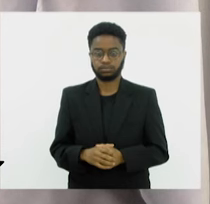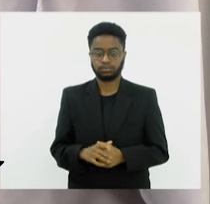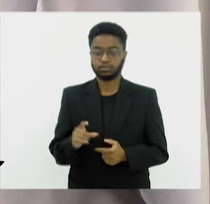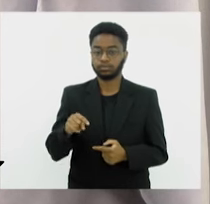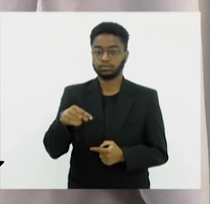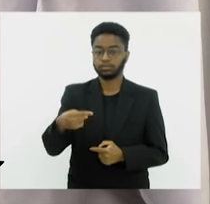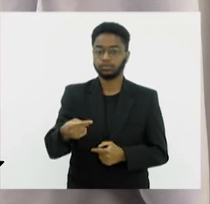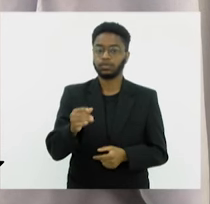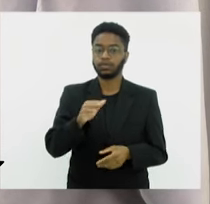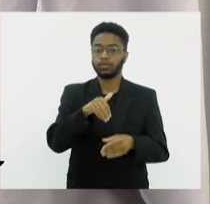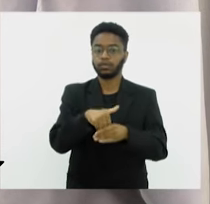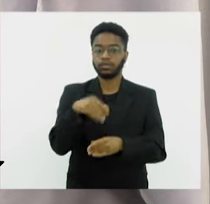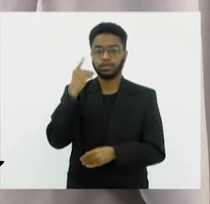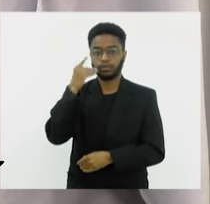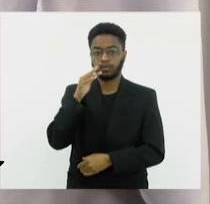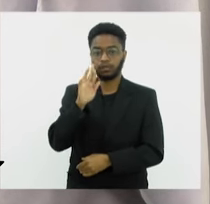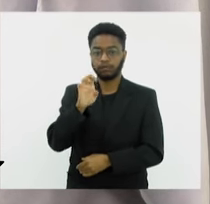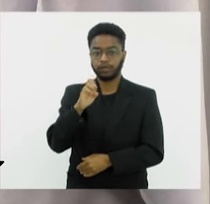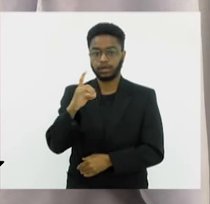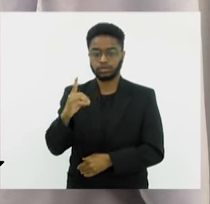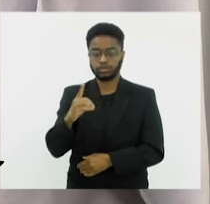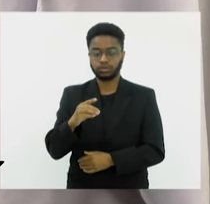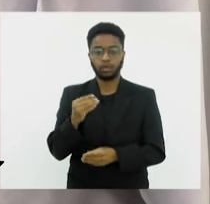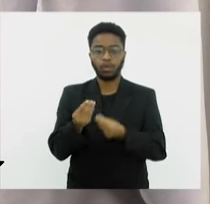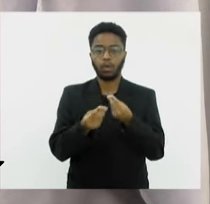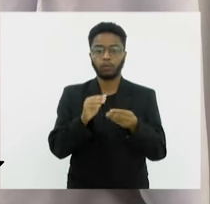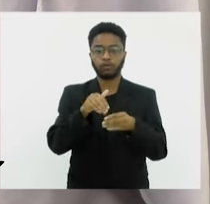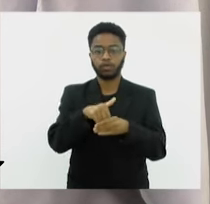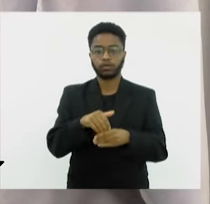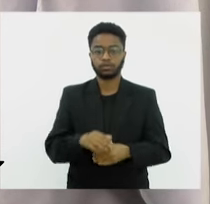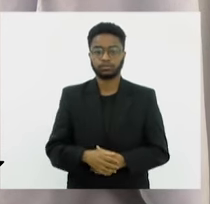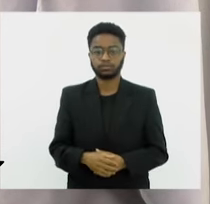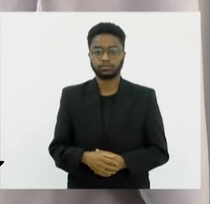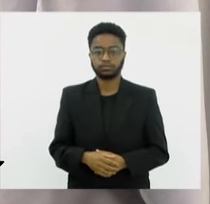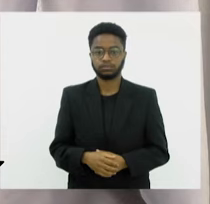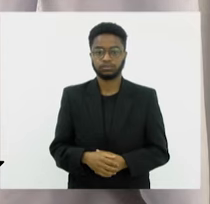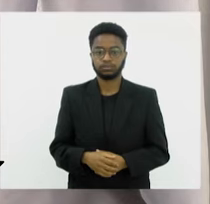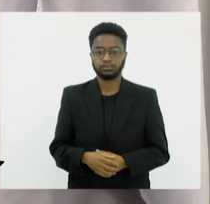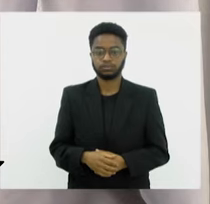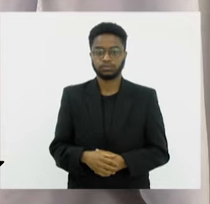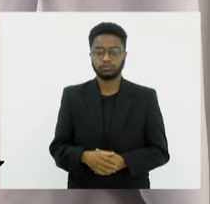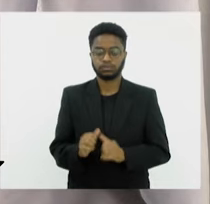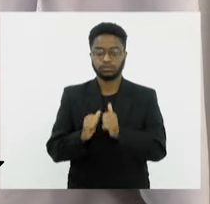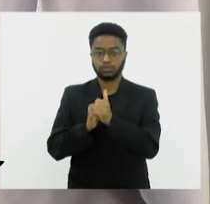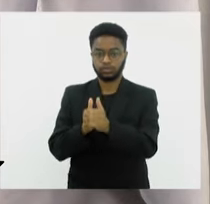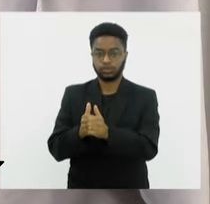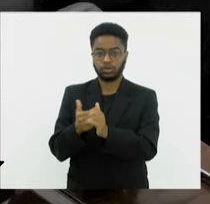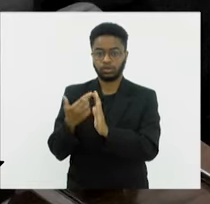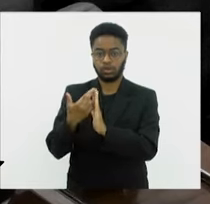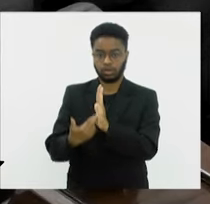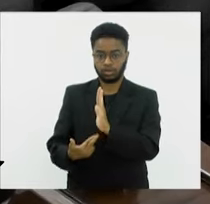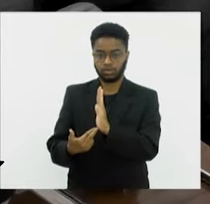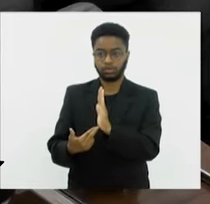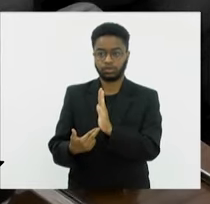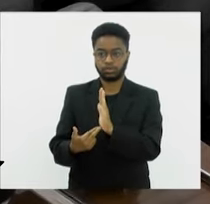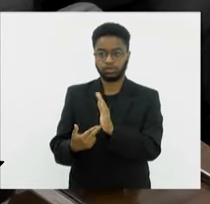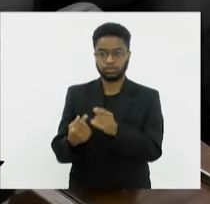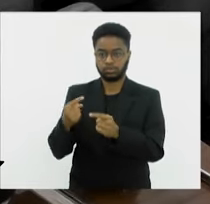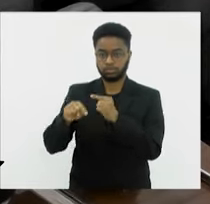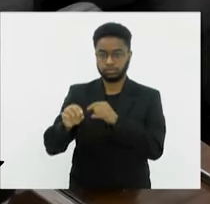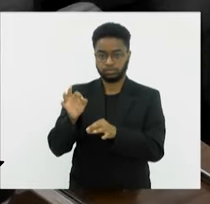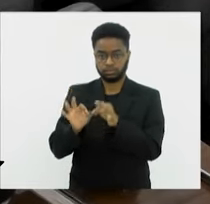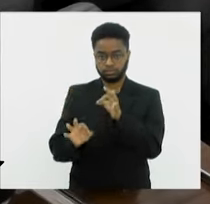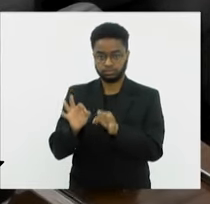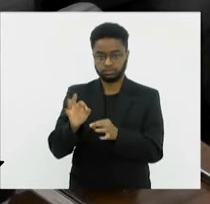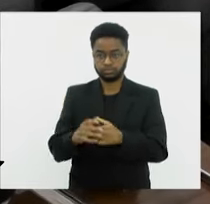sequência, voto o deputado Fred Pacheco. Como vota, Vossa Excelência? Voto com o relator. Voto pela